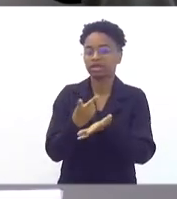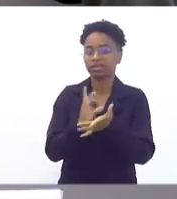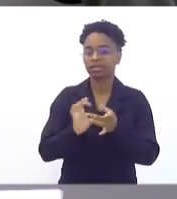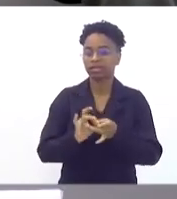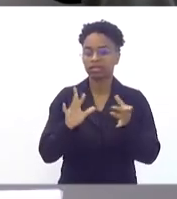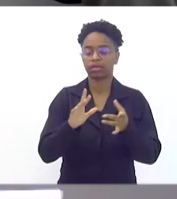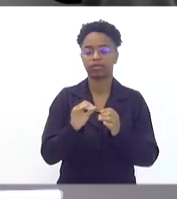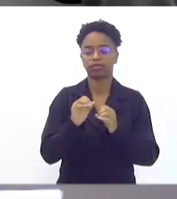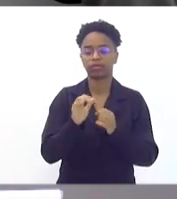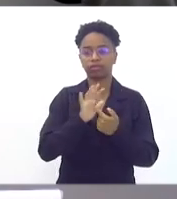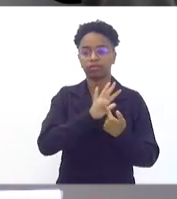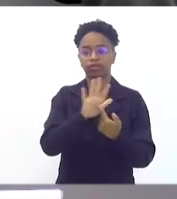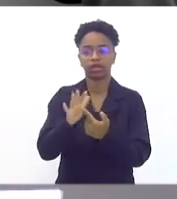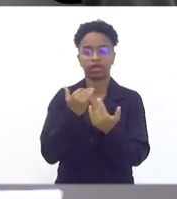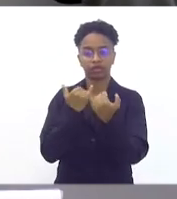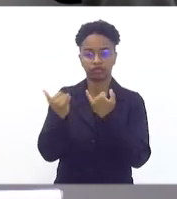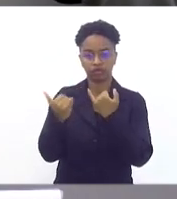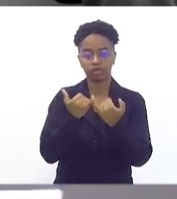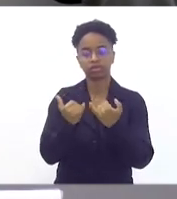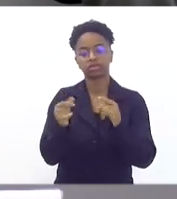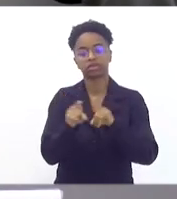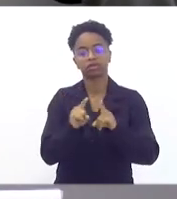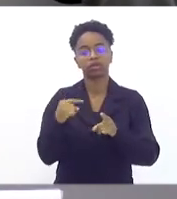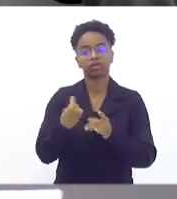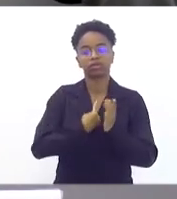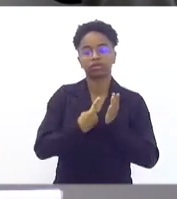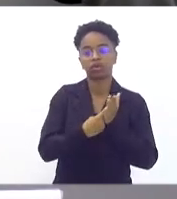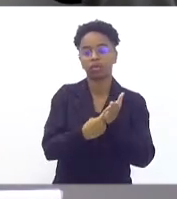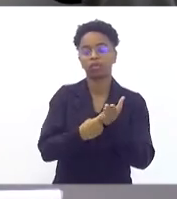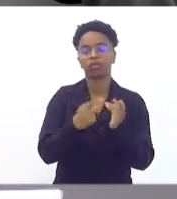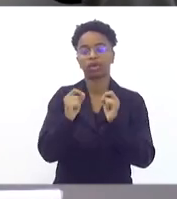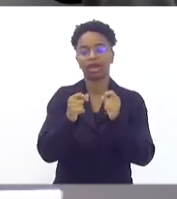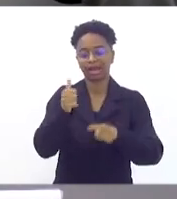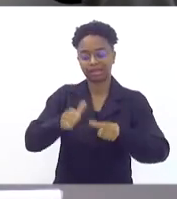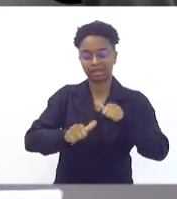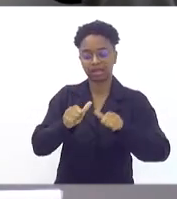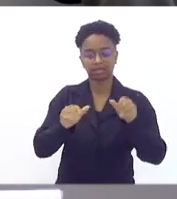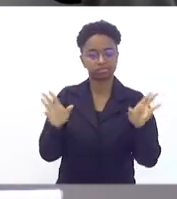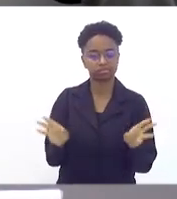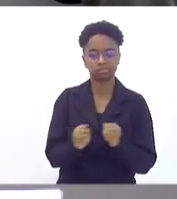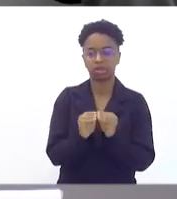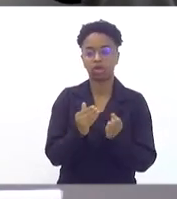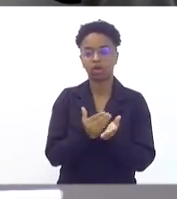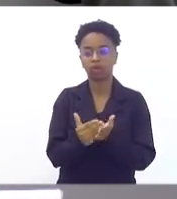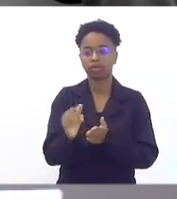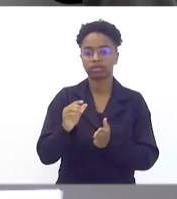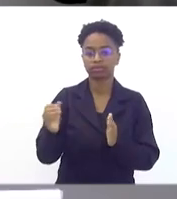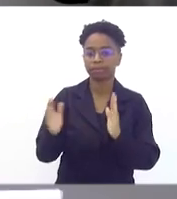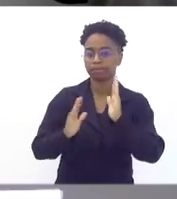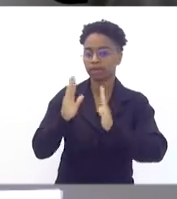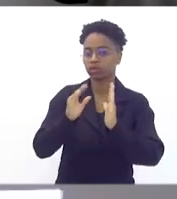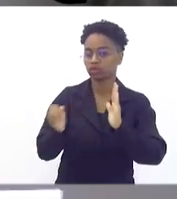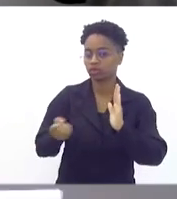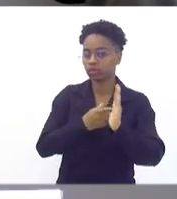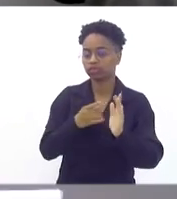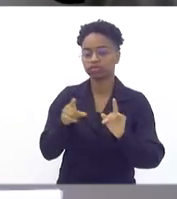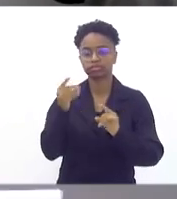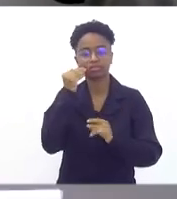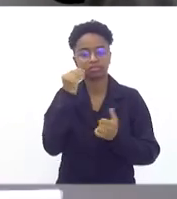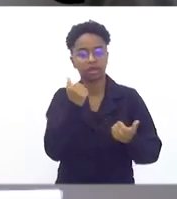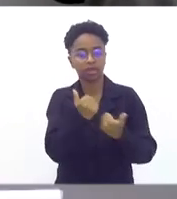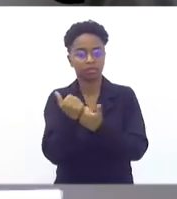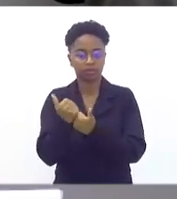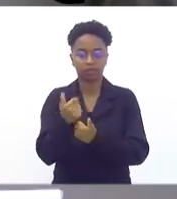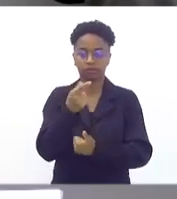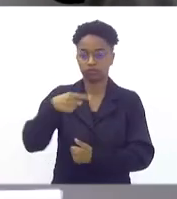informações e o nosso compromisso é realmente zerar essas revisões e começar um novo ciclo para dar subsídio ao governo aos senhores